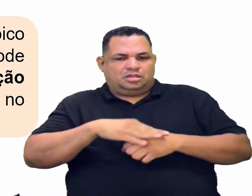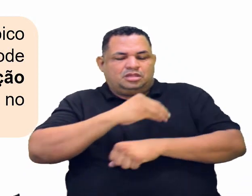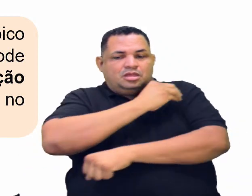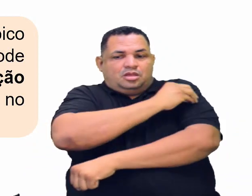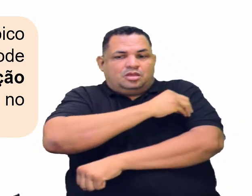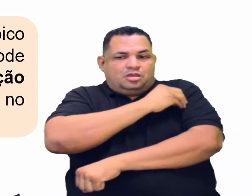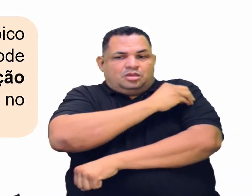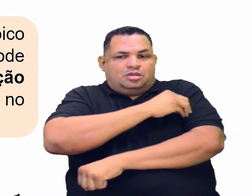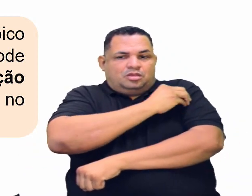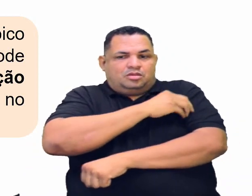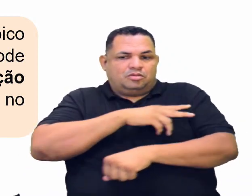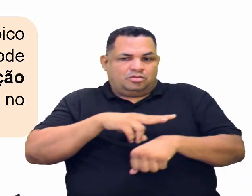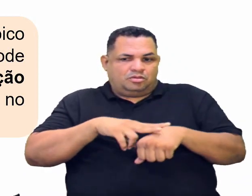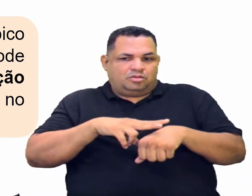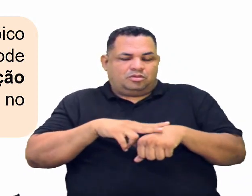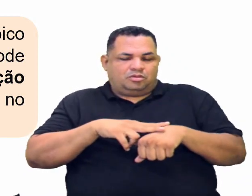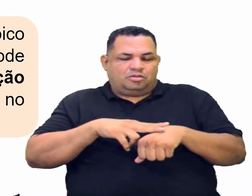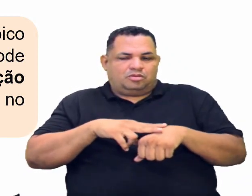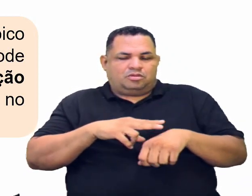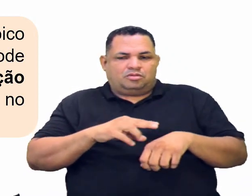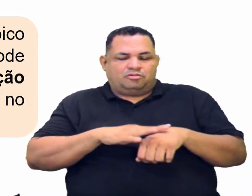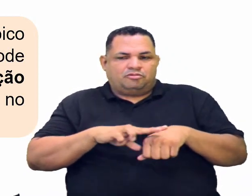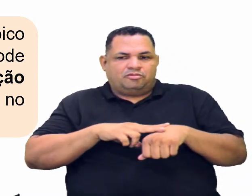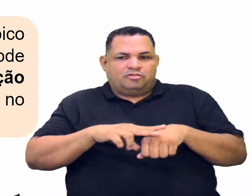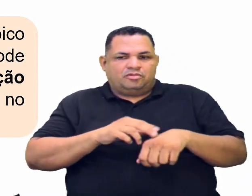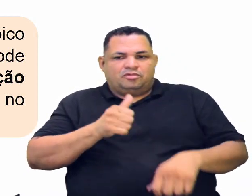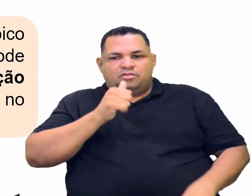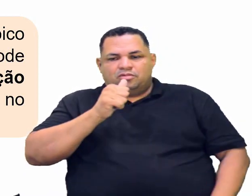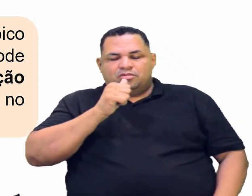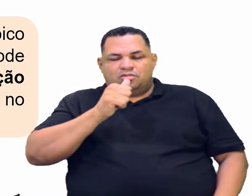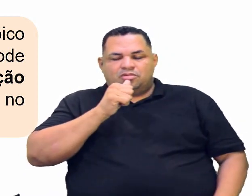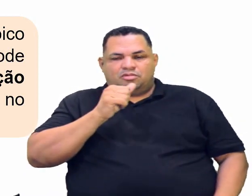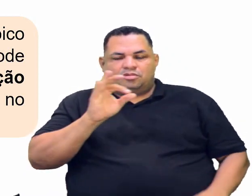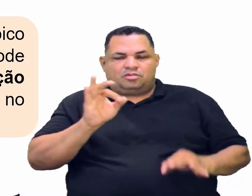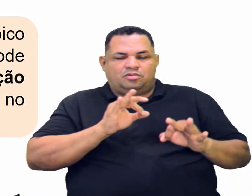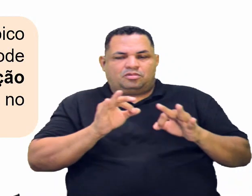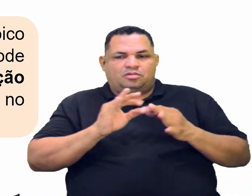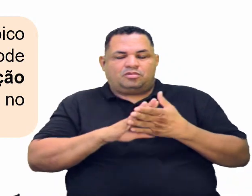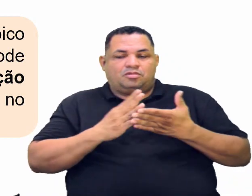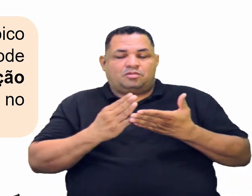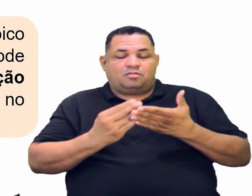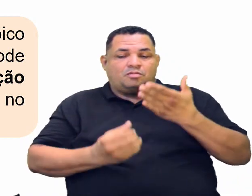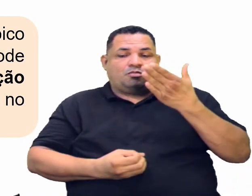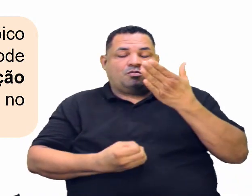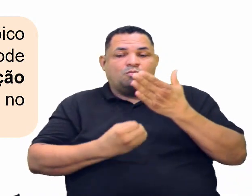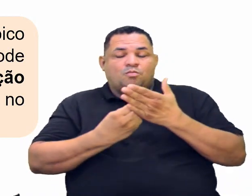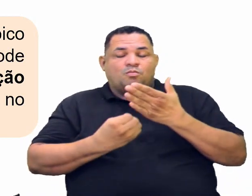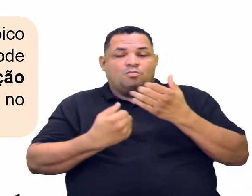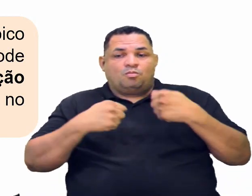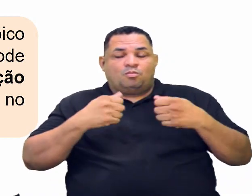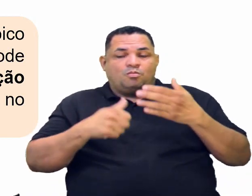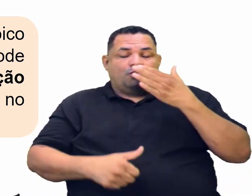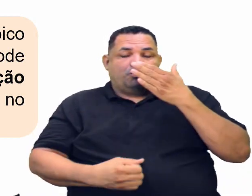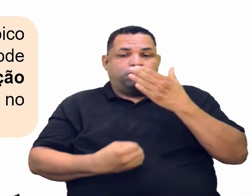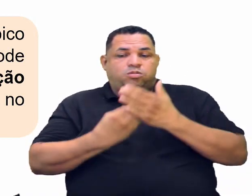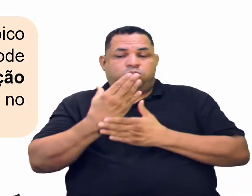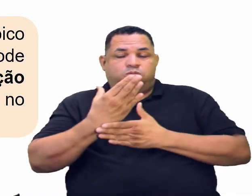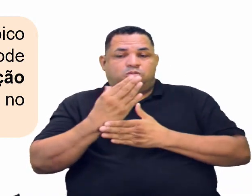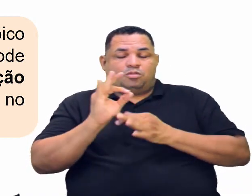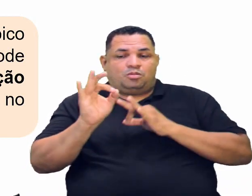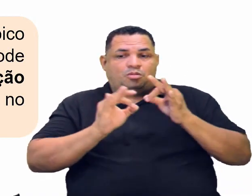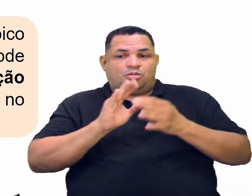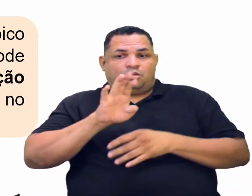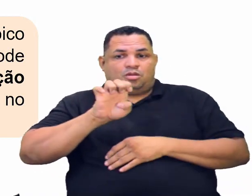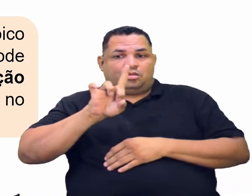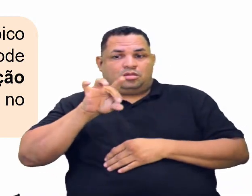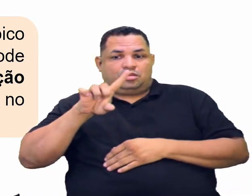os álcools presentes no vinho podem estar formando aldeídos. E quando a gente fala